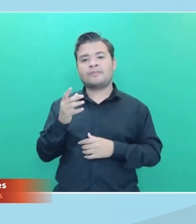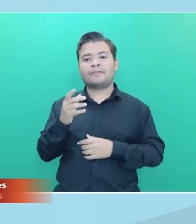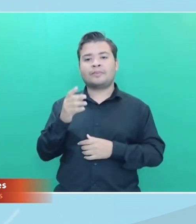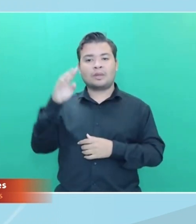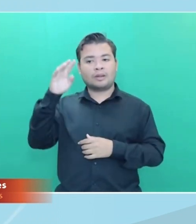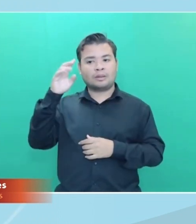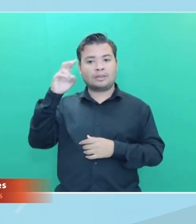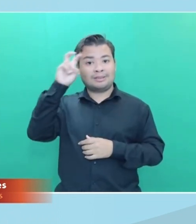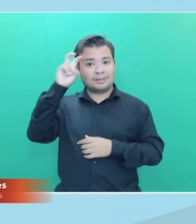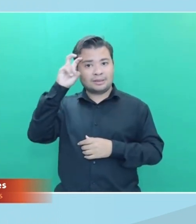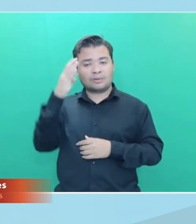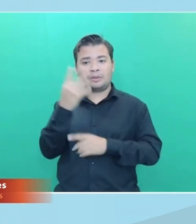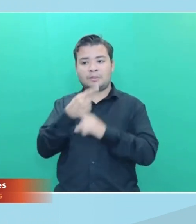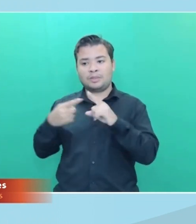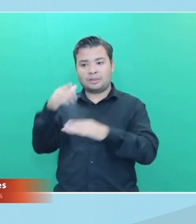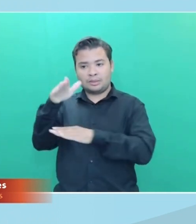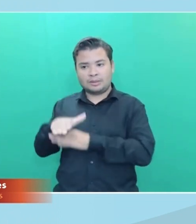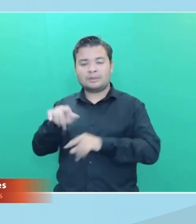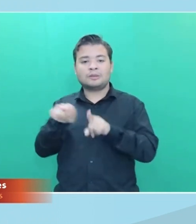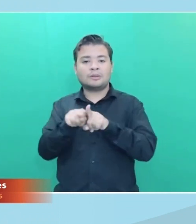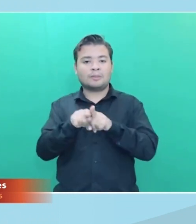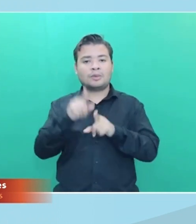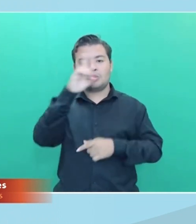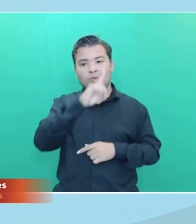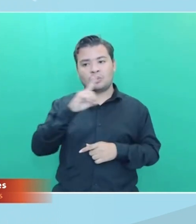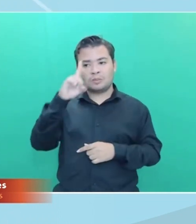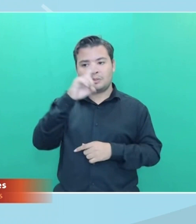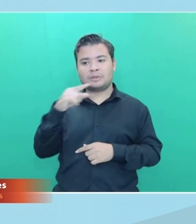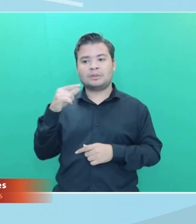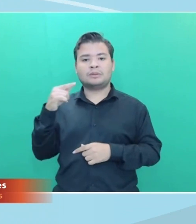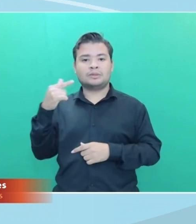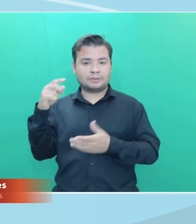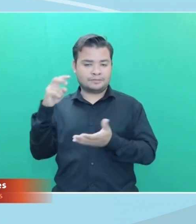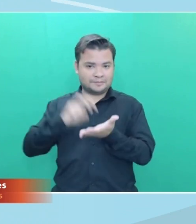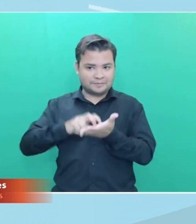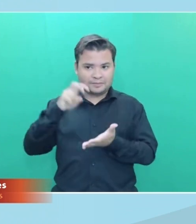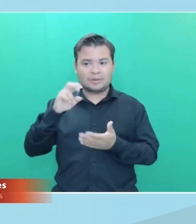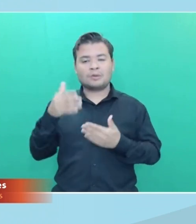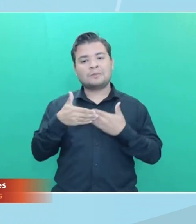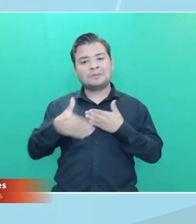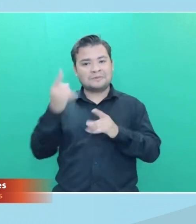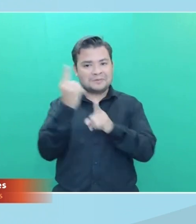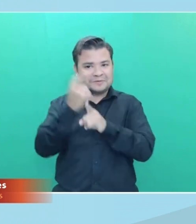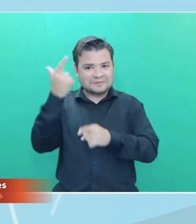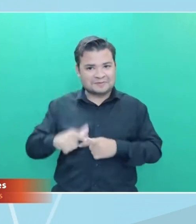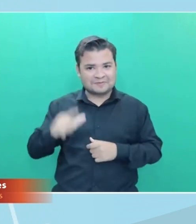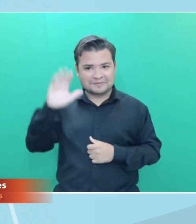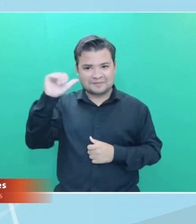manhã. Espero que a gente se veja no nosso próximo programa. Até lá!